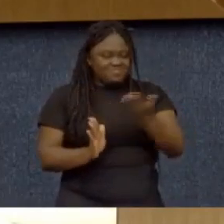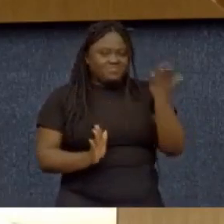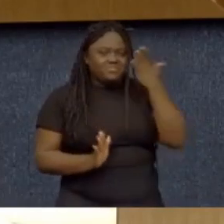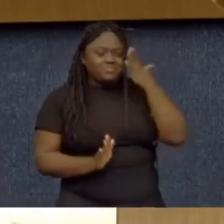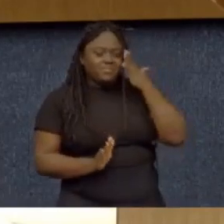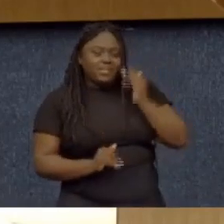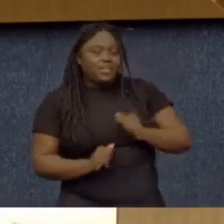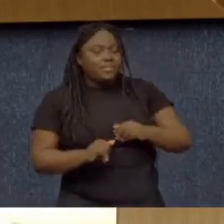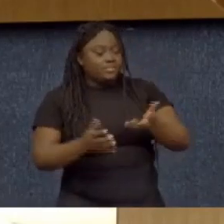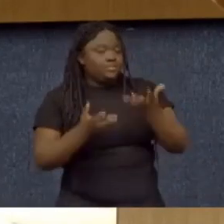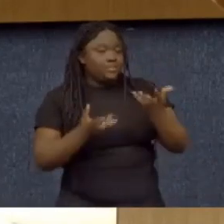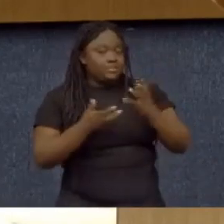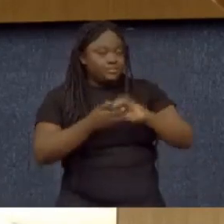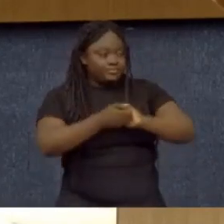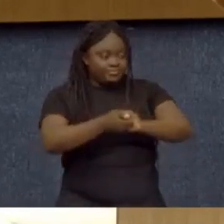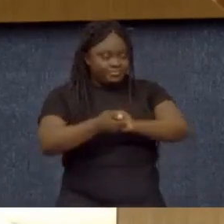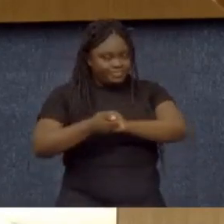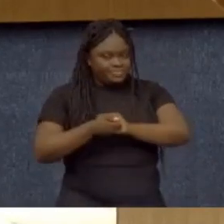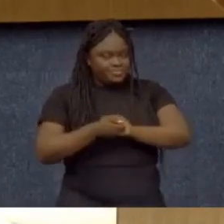Quero cumprimentar aqui